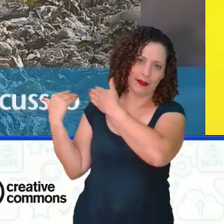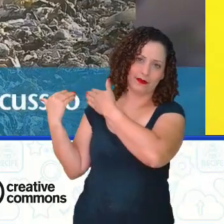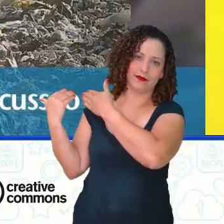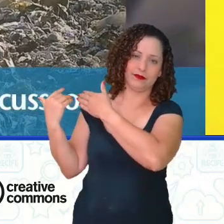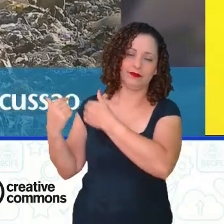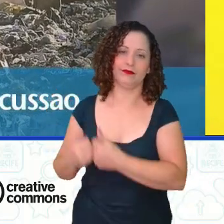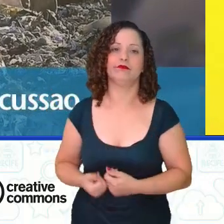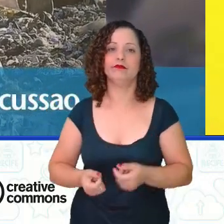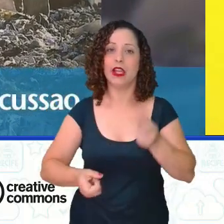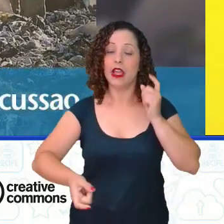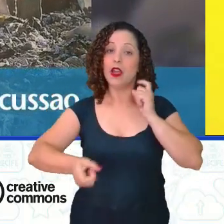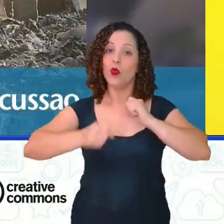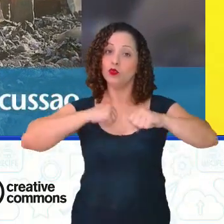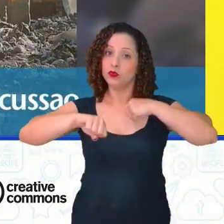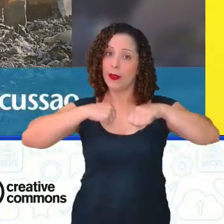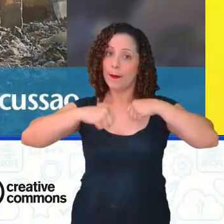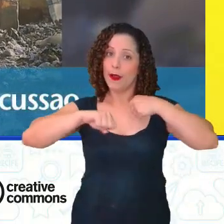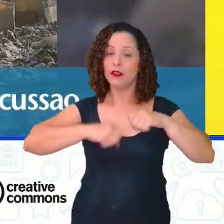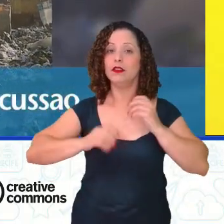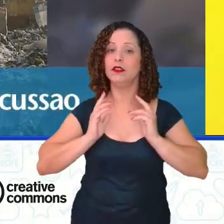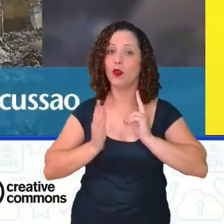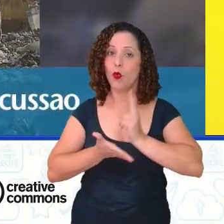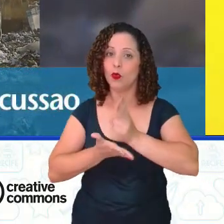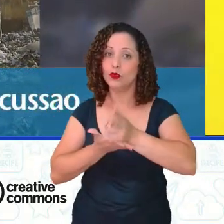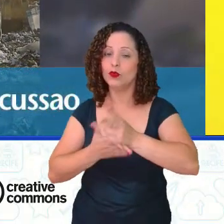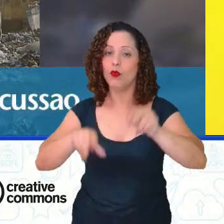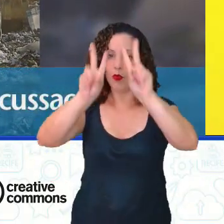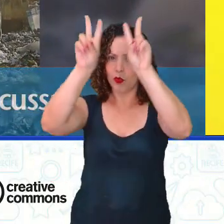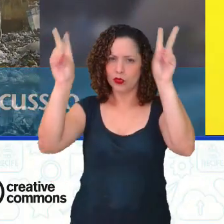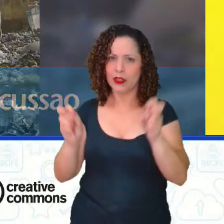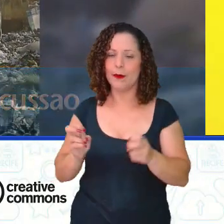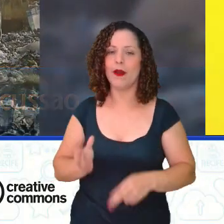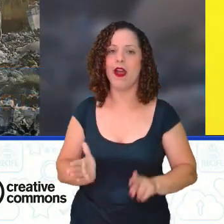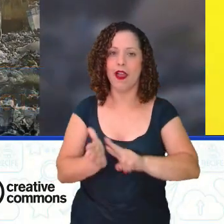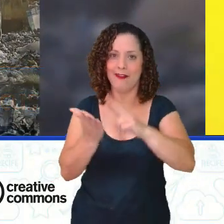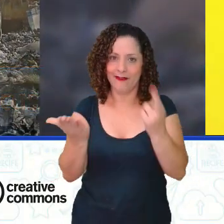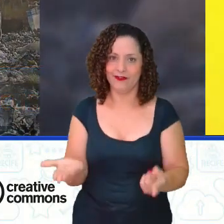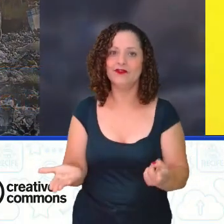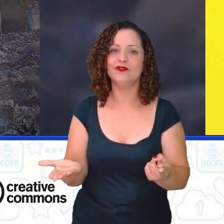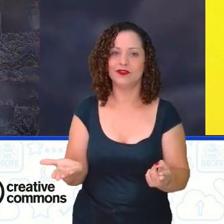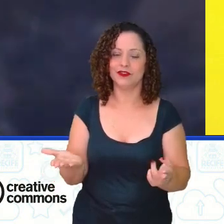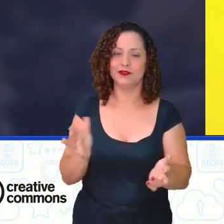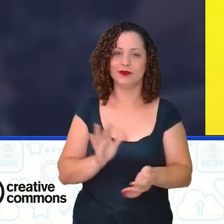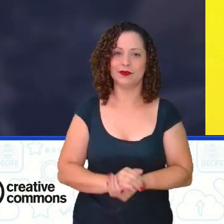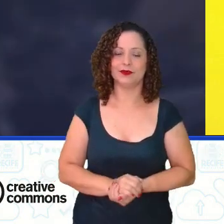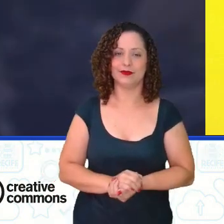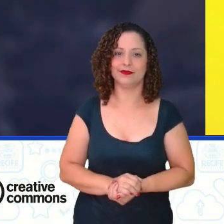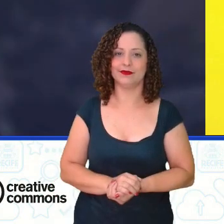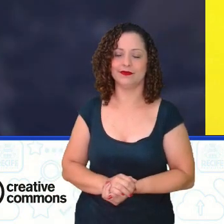debate continua e é o tema da edição deste mês da Revista em Discussão.